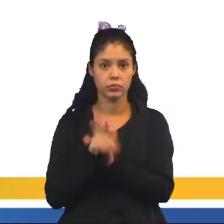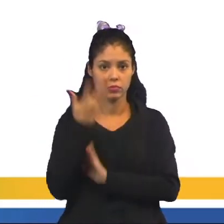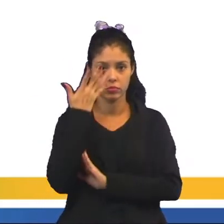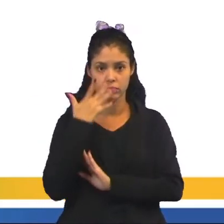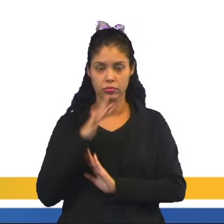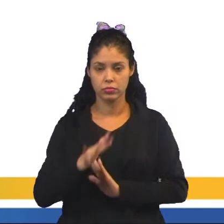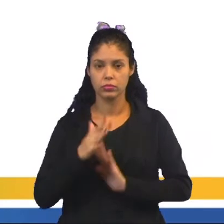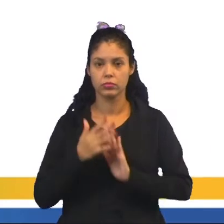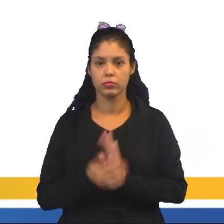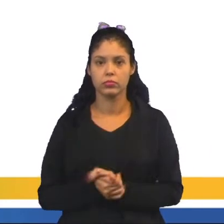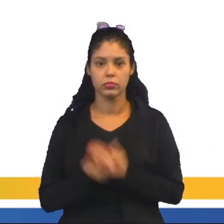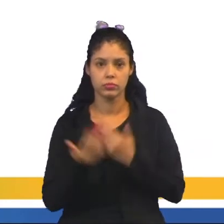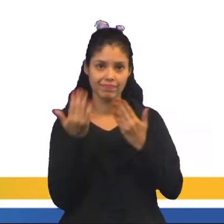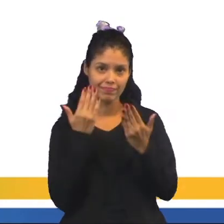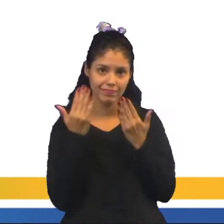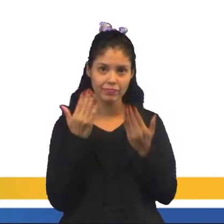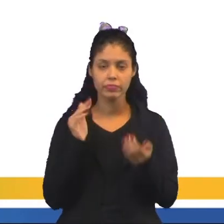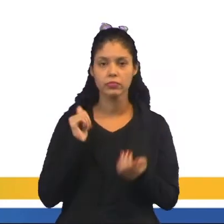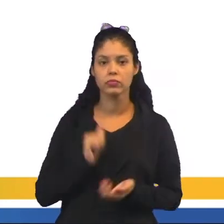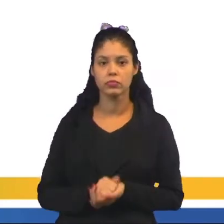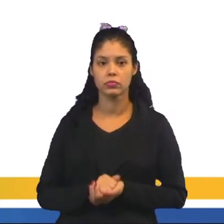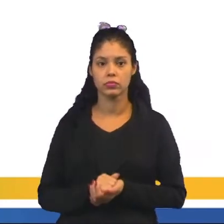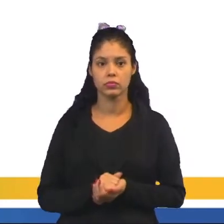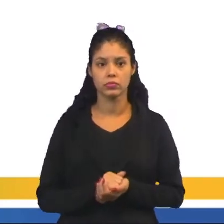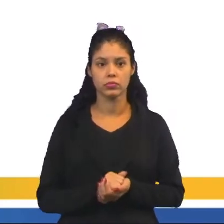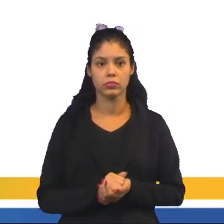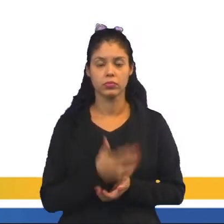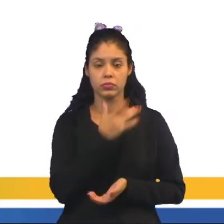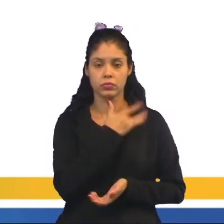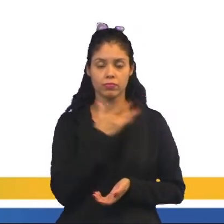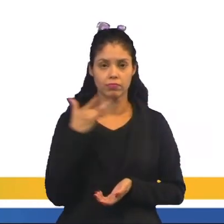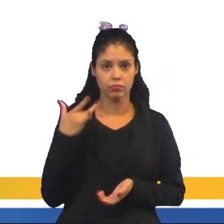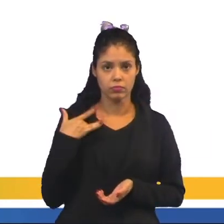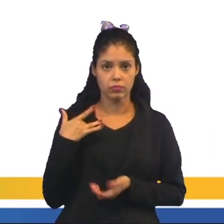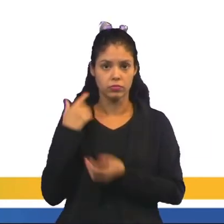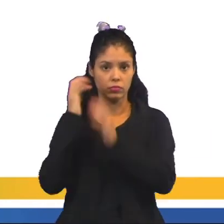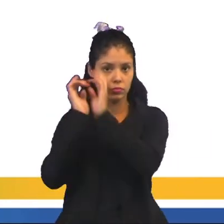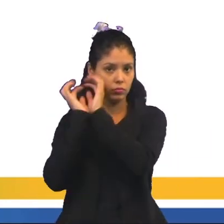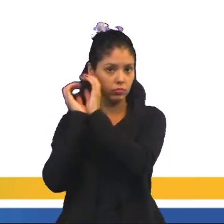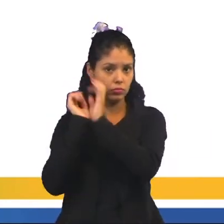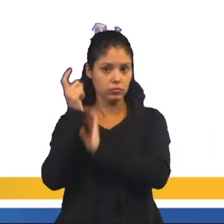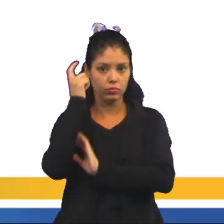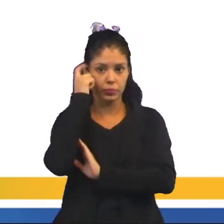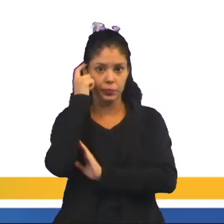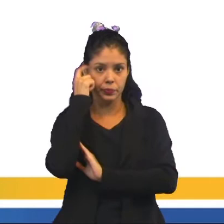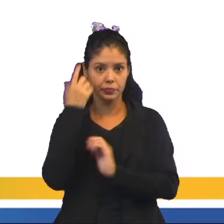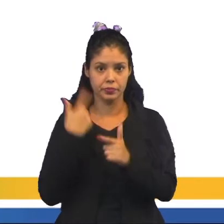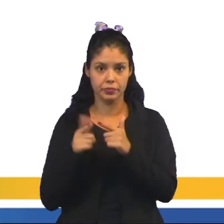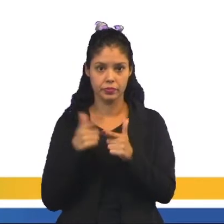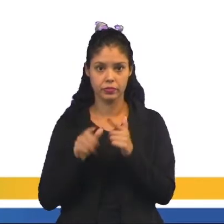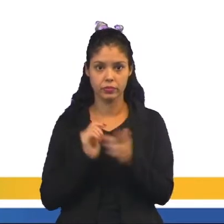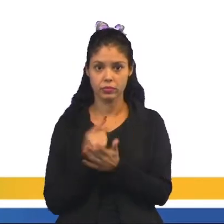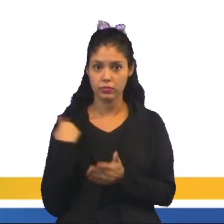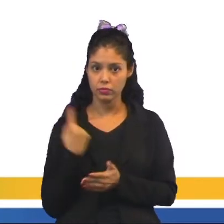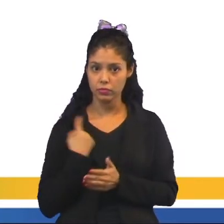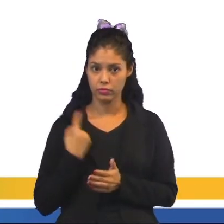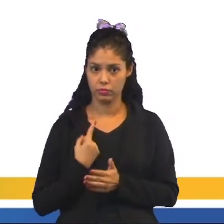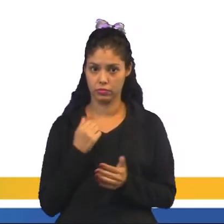de relacionamento, mas aí está falando de saúde mental das crianças. Problemas como